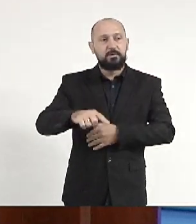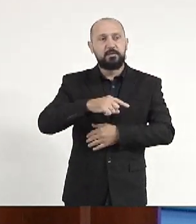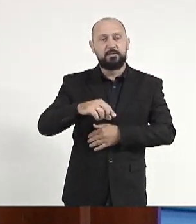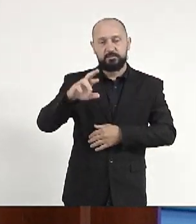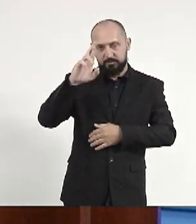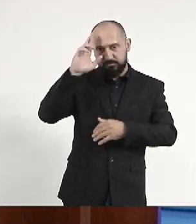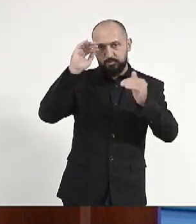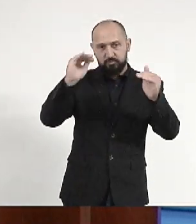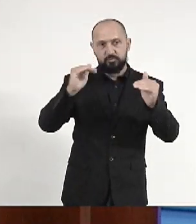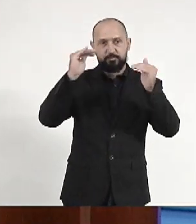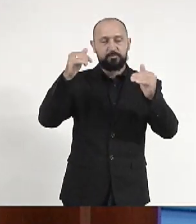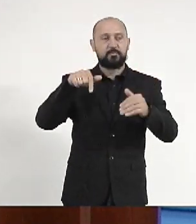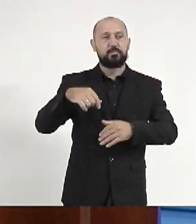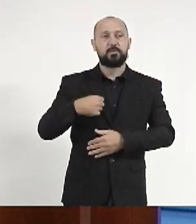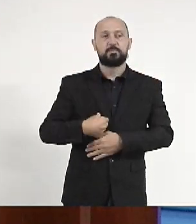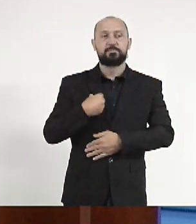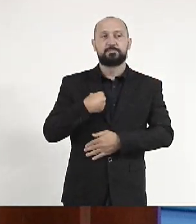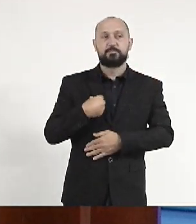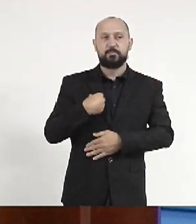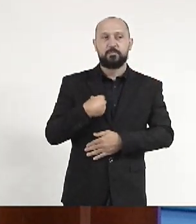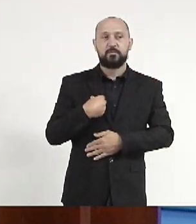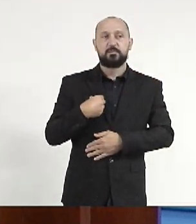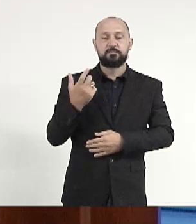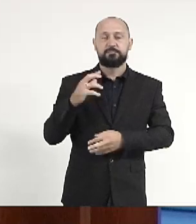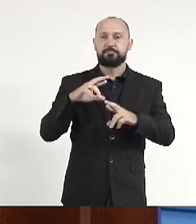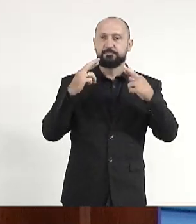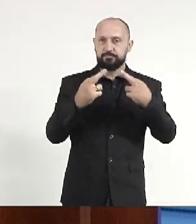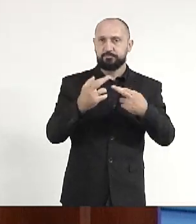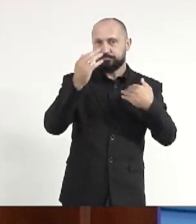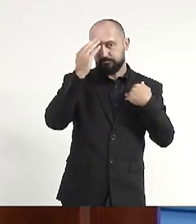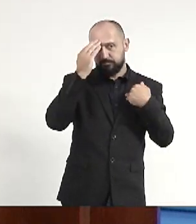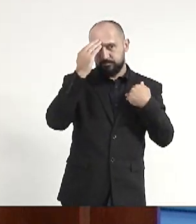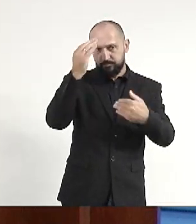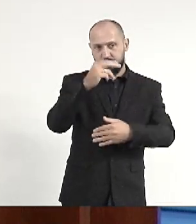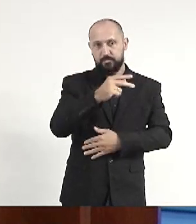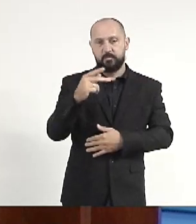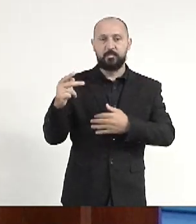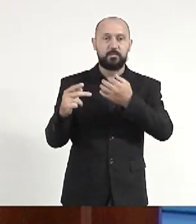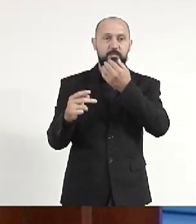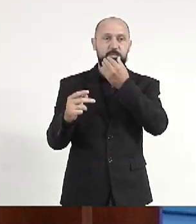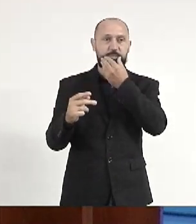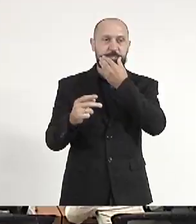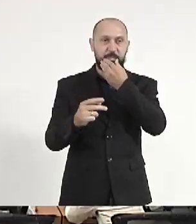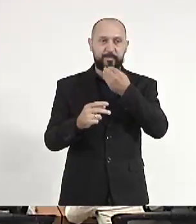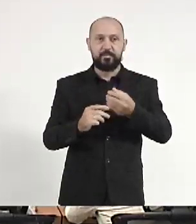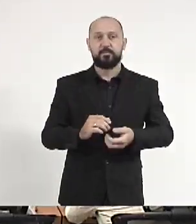autoridades que estão presentes participando da nossa sessão. Muito obrigado, senhor presidente.